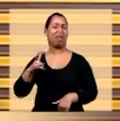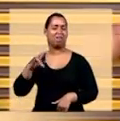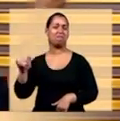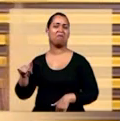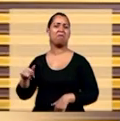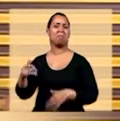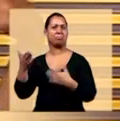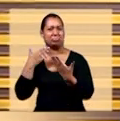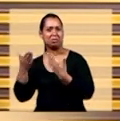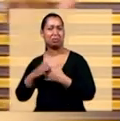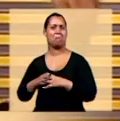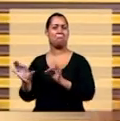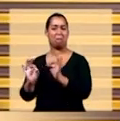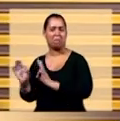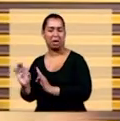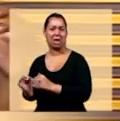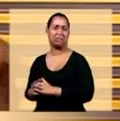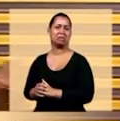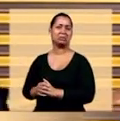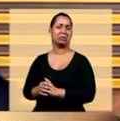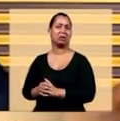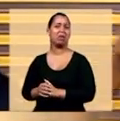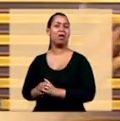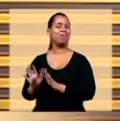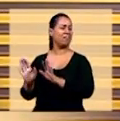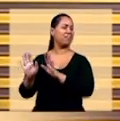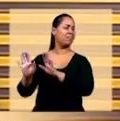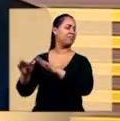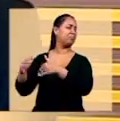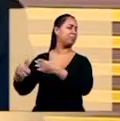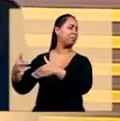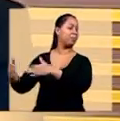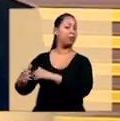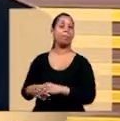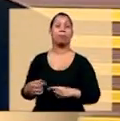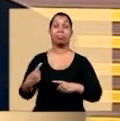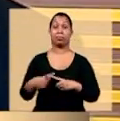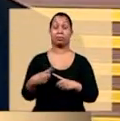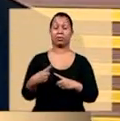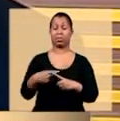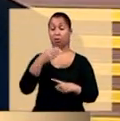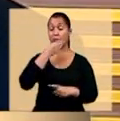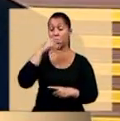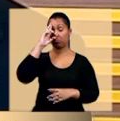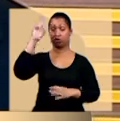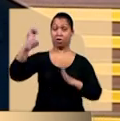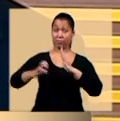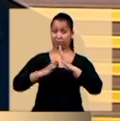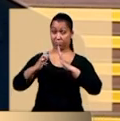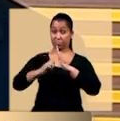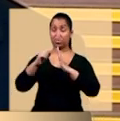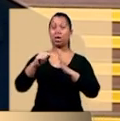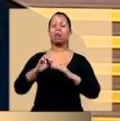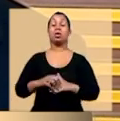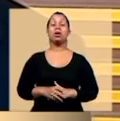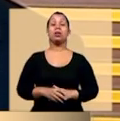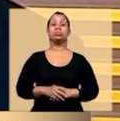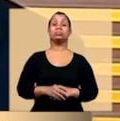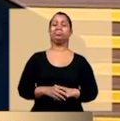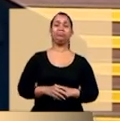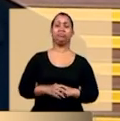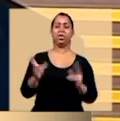colocar aqui um psicólogo organizacional e vai deixando, né? E é porque o empregador ele não olha para